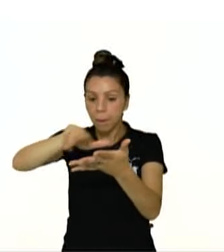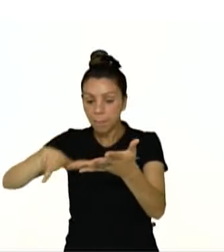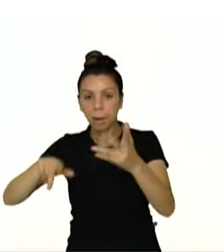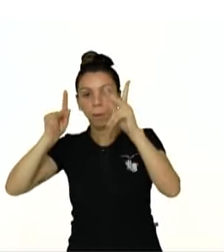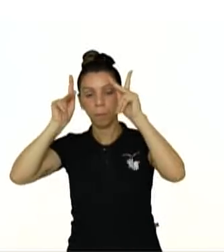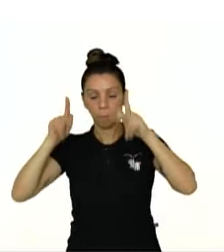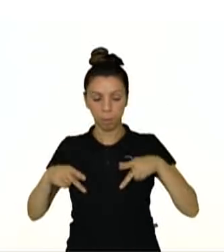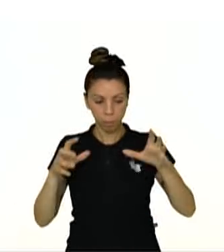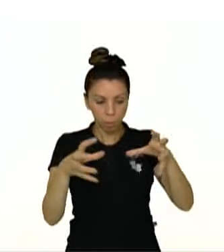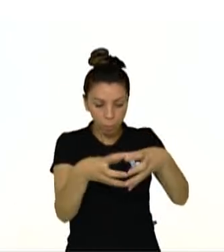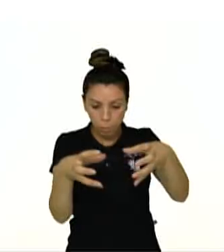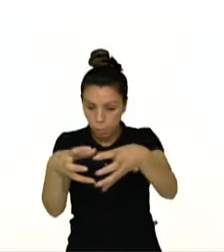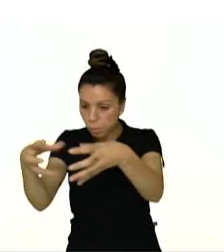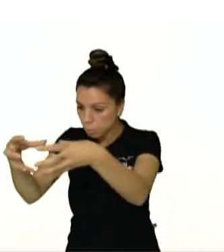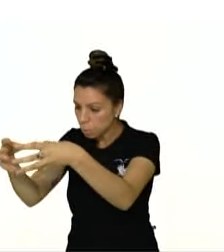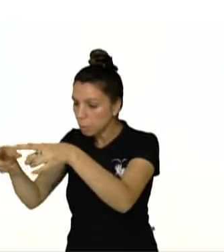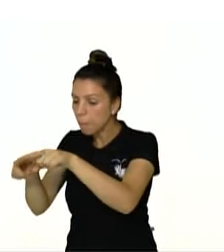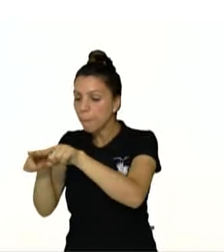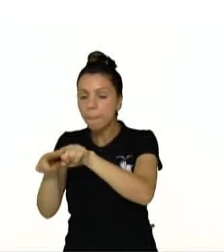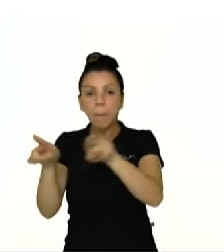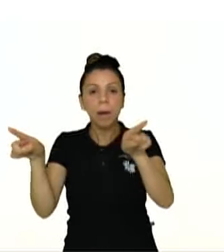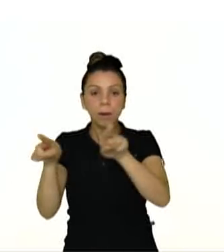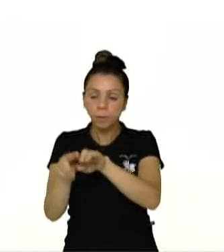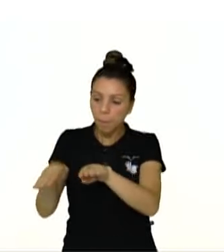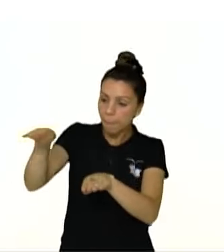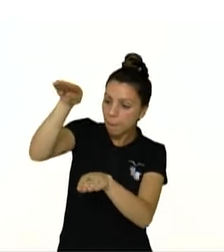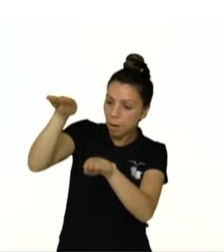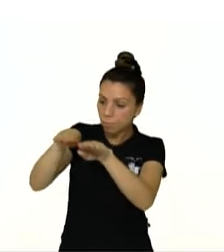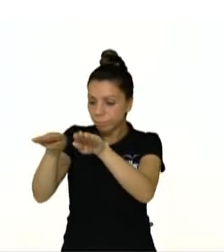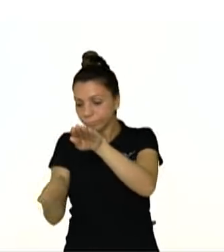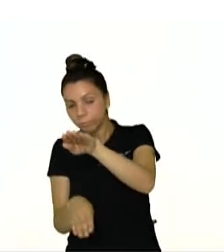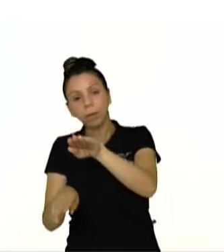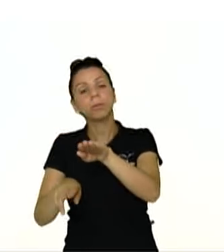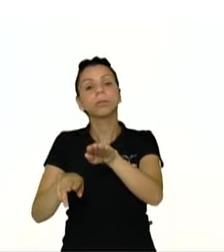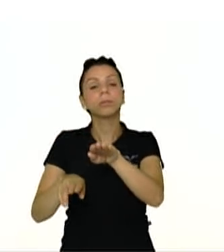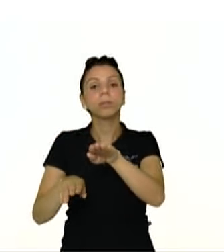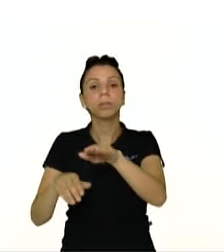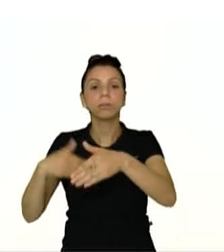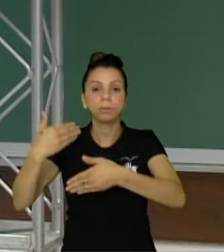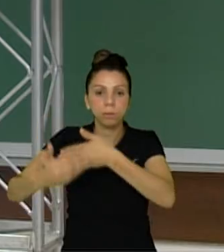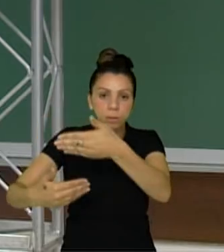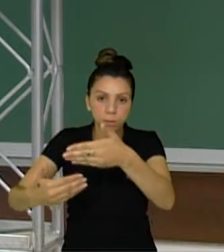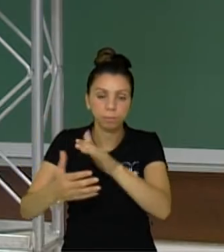humanas em estágios diferentes de desenvolvimento.